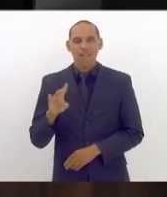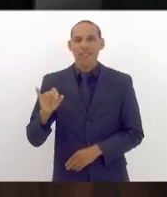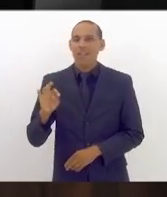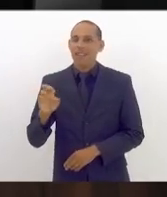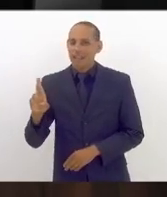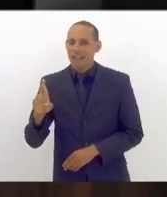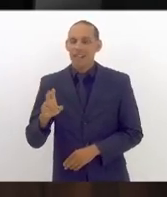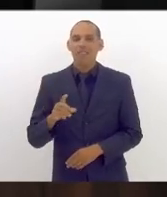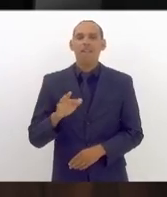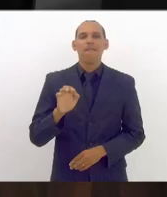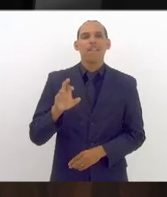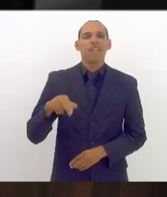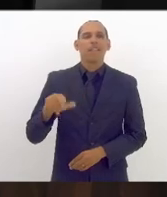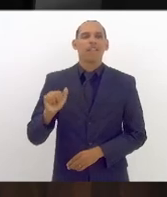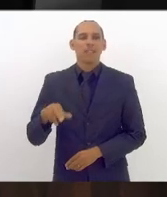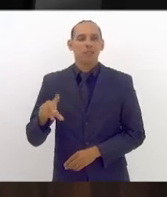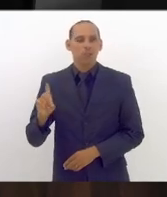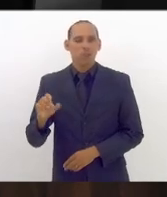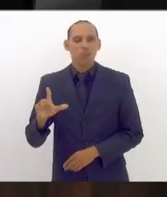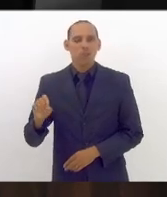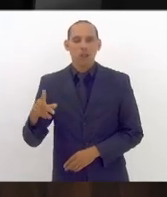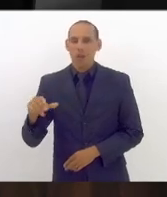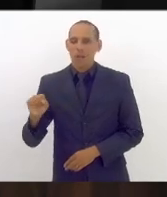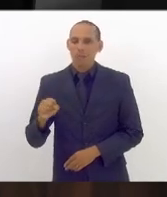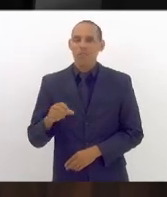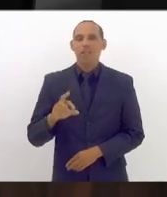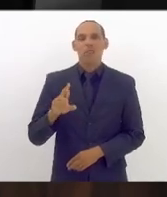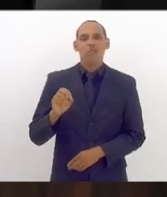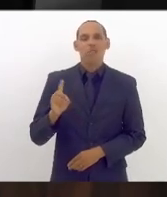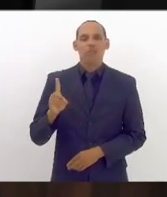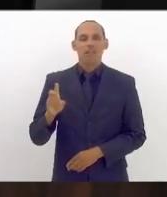nosso Fernando Lopes Rodrigo